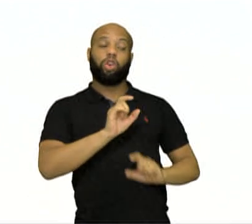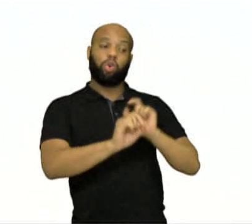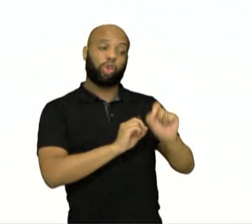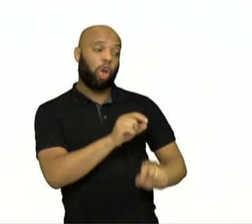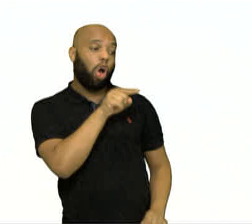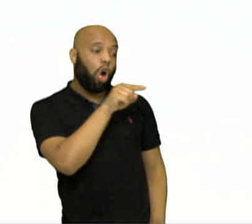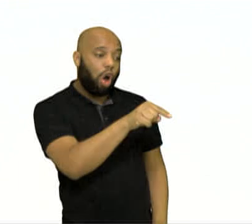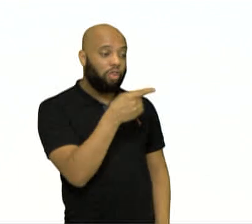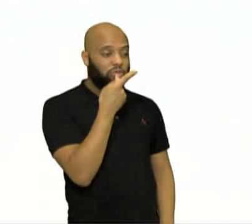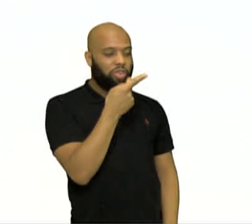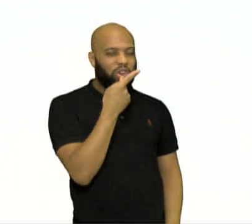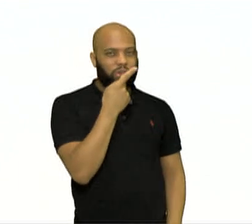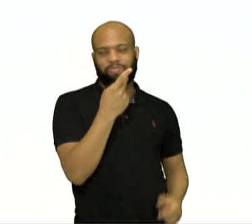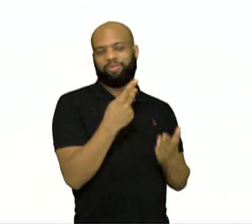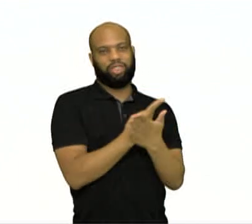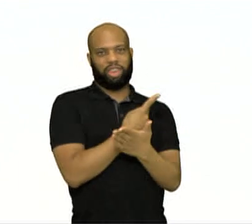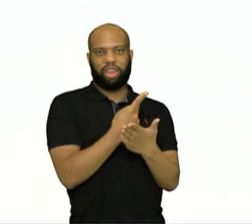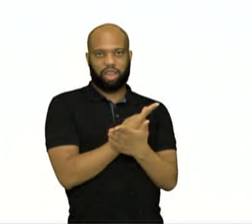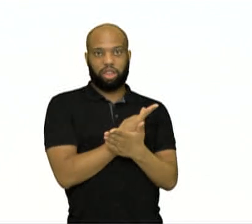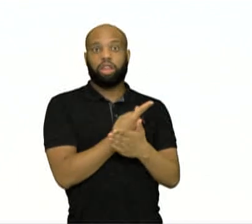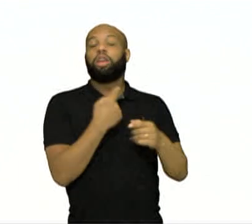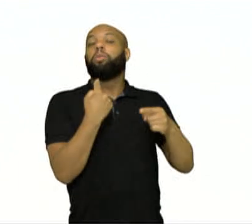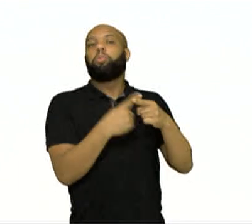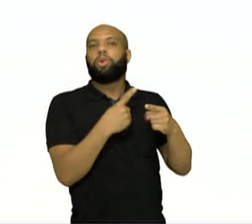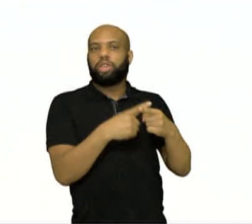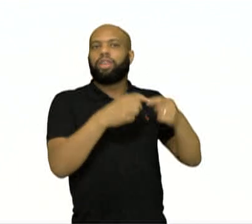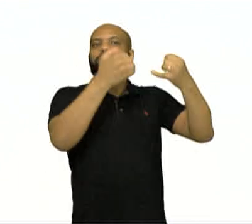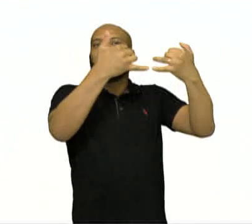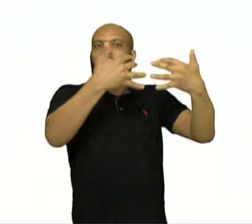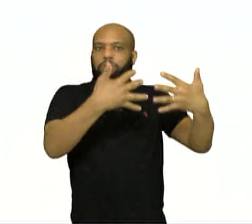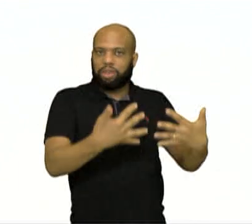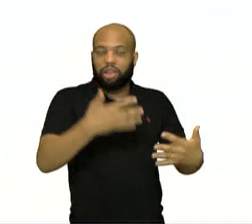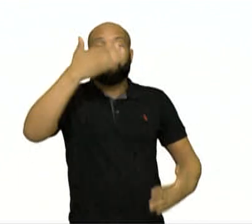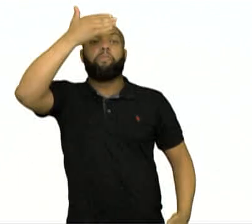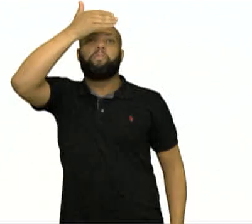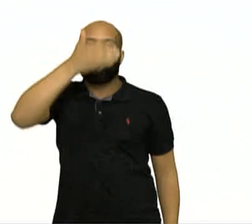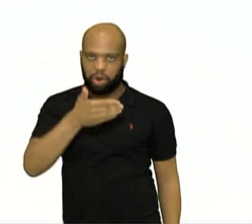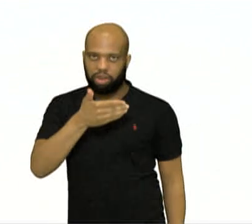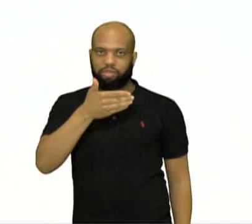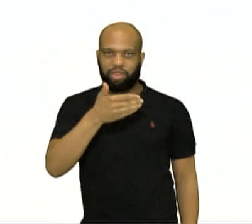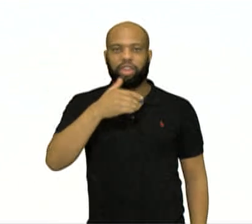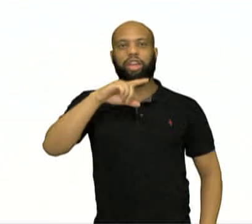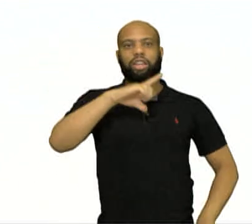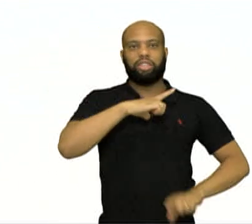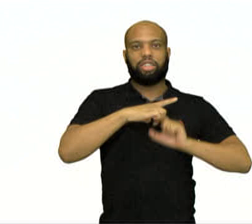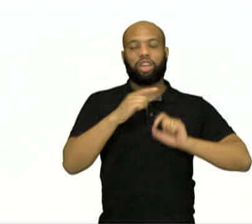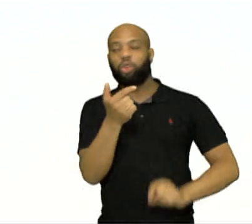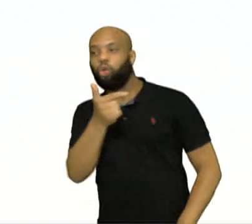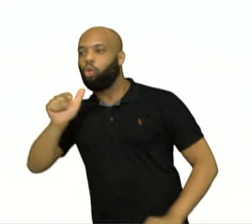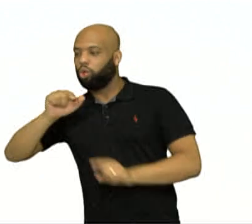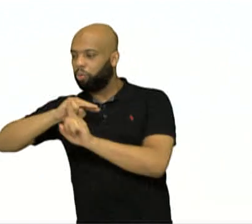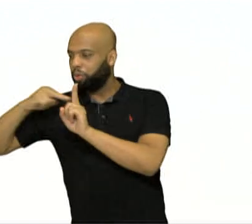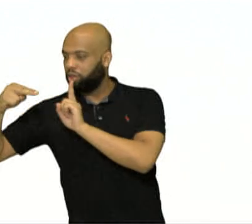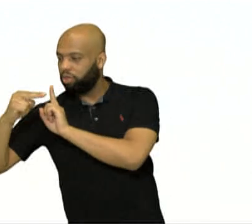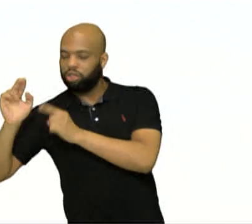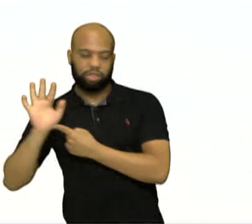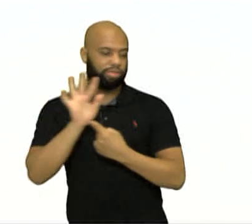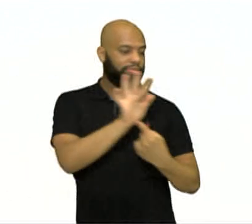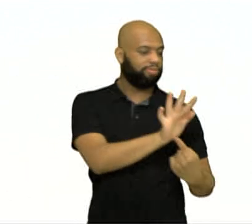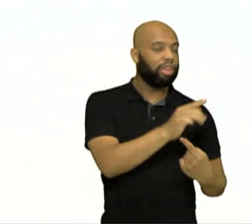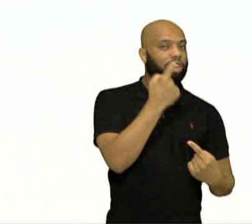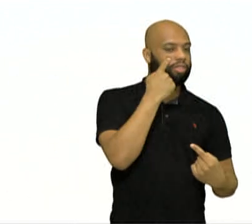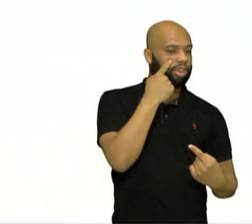olha, isto aqui que você falou está completamente errado, por quê? Daí você traz um outro ponto de vista e mostra, olha